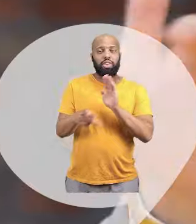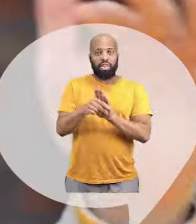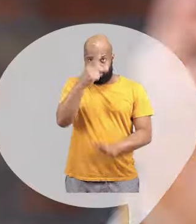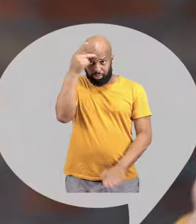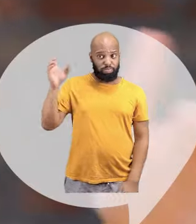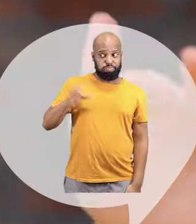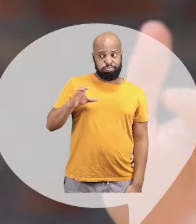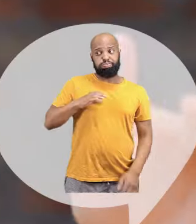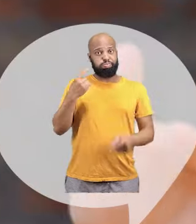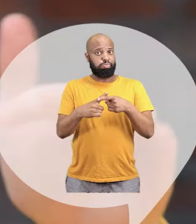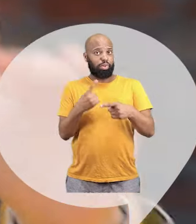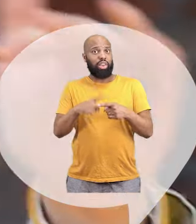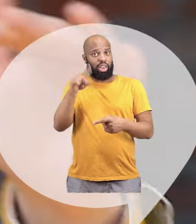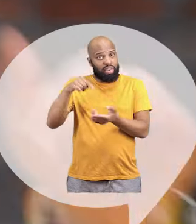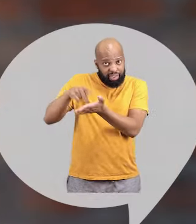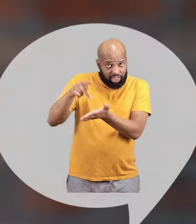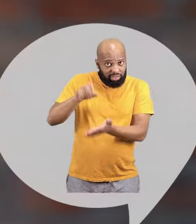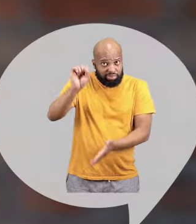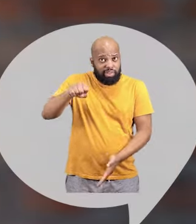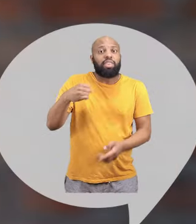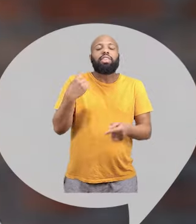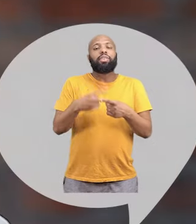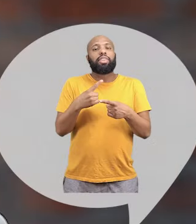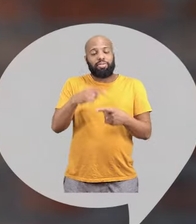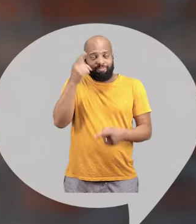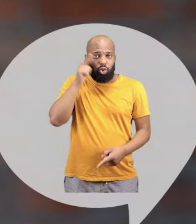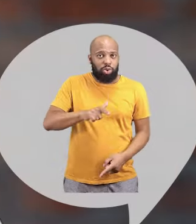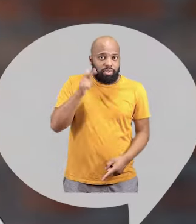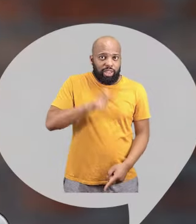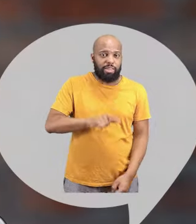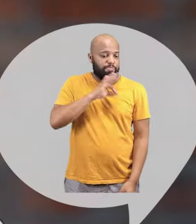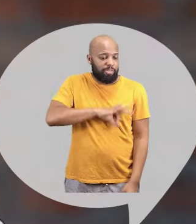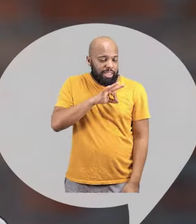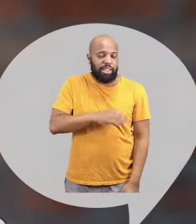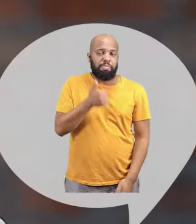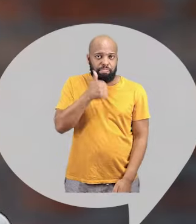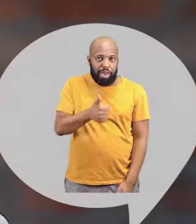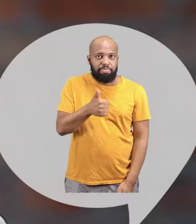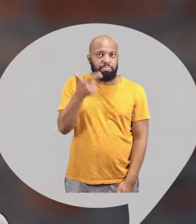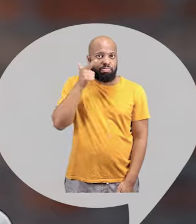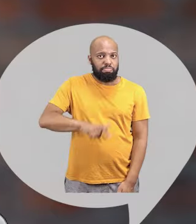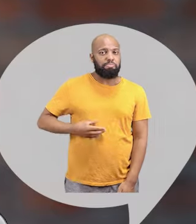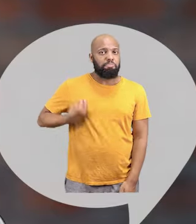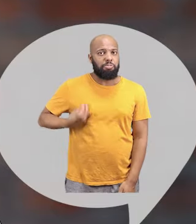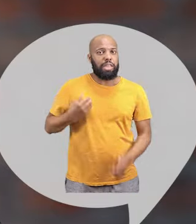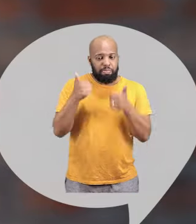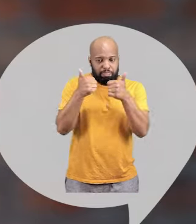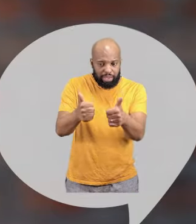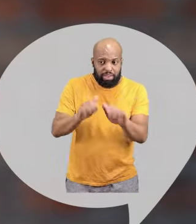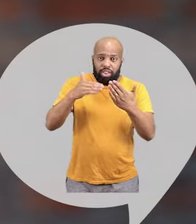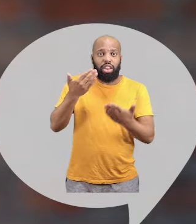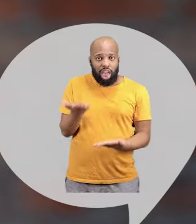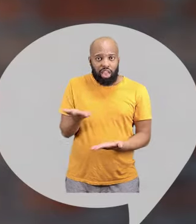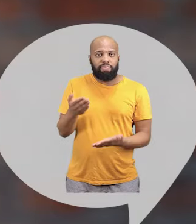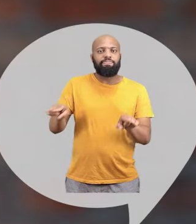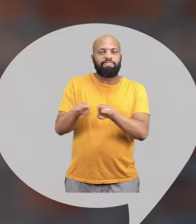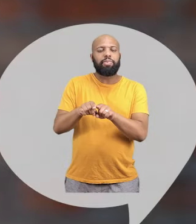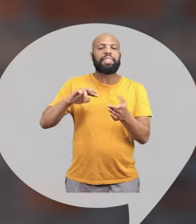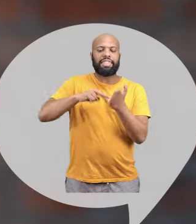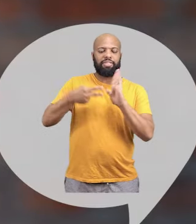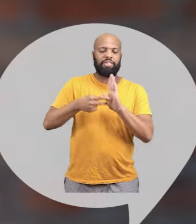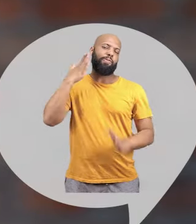casamentos de ricos Mas é verdade e o cara consegue se manter e sobreviver muito bem muito bem mesmo